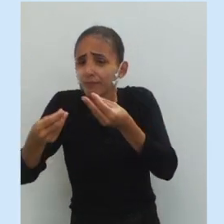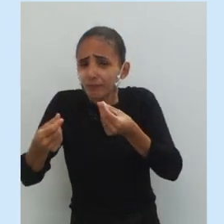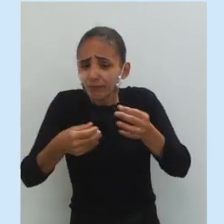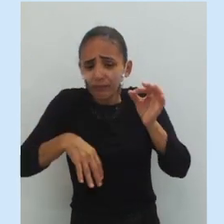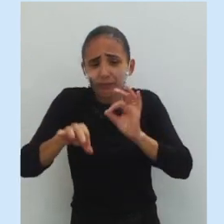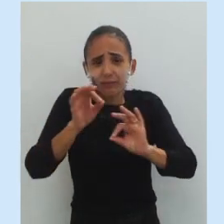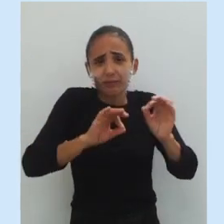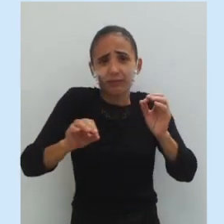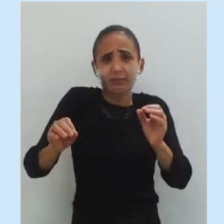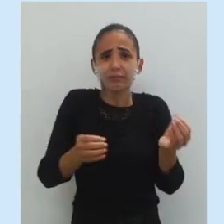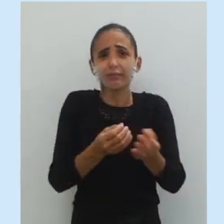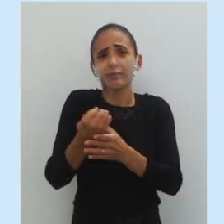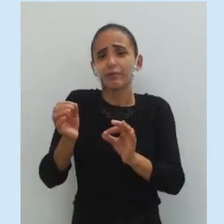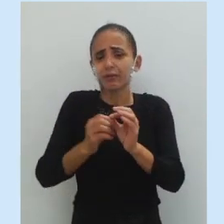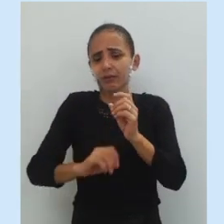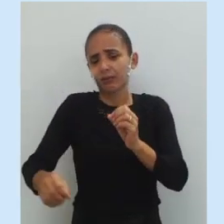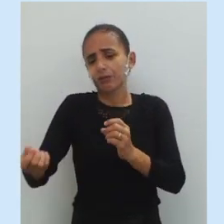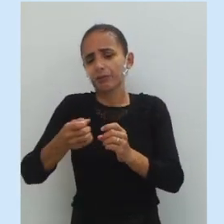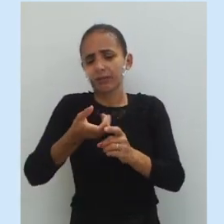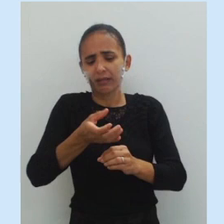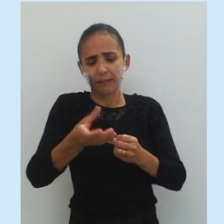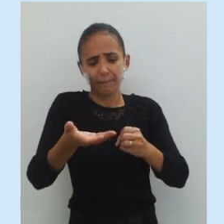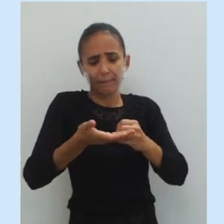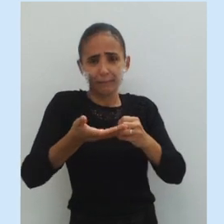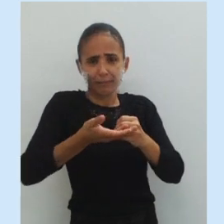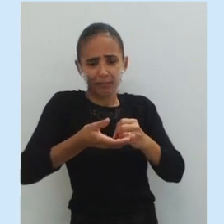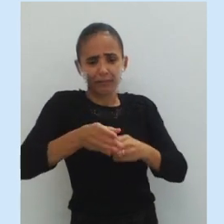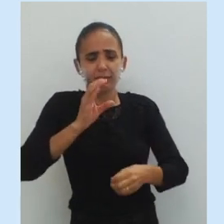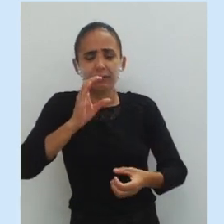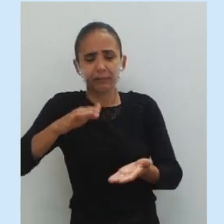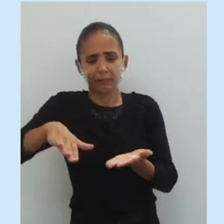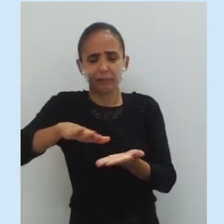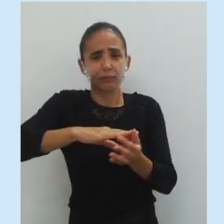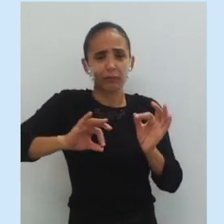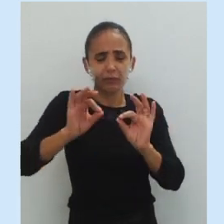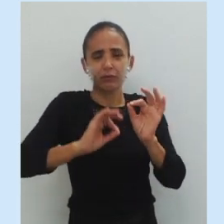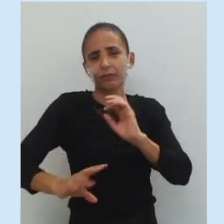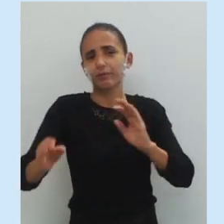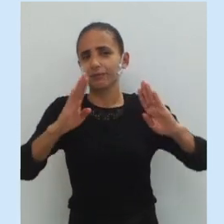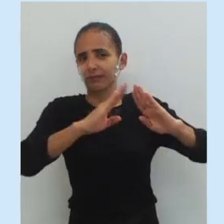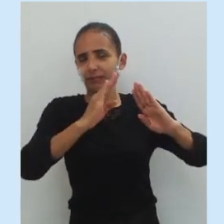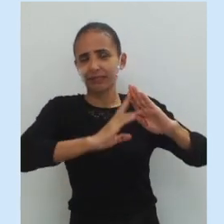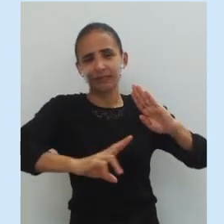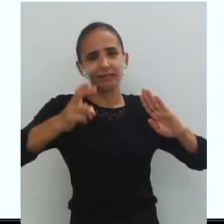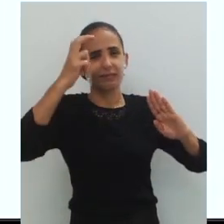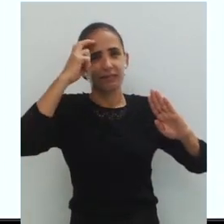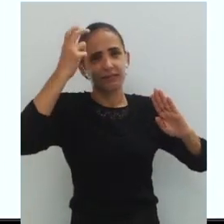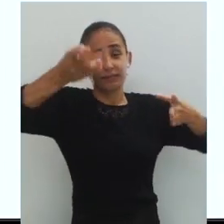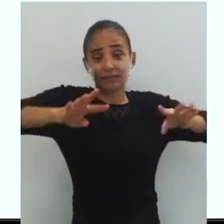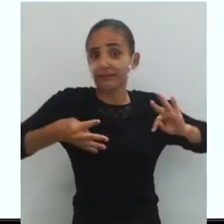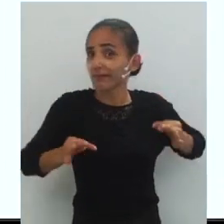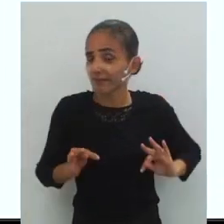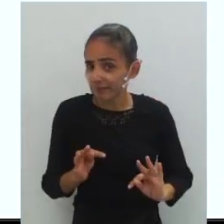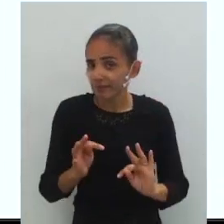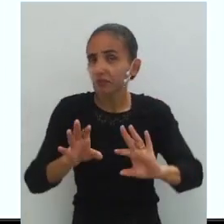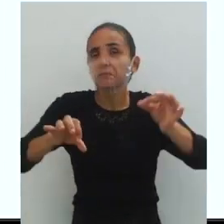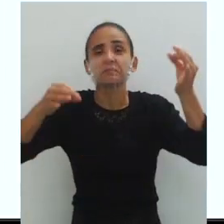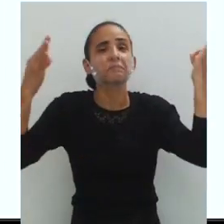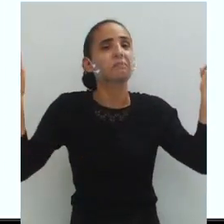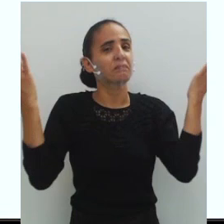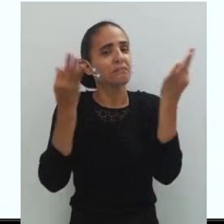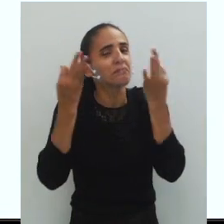coloca lava-louças para lavar louças. Então, é uma casa inteligente, tecnológica